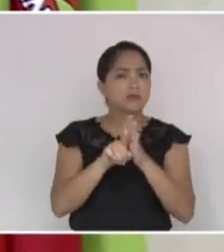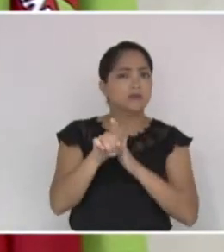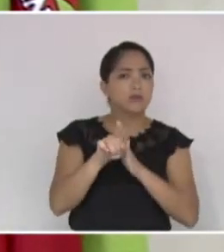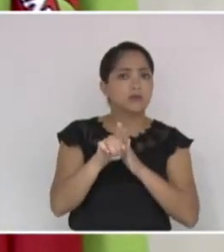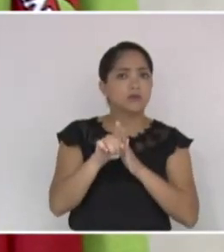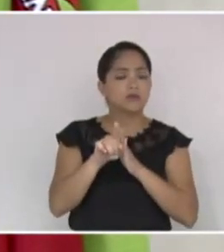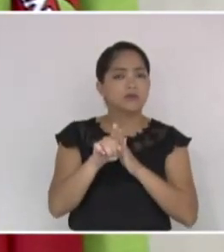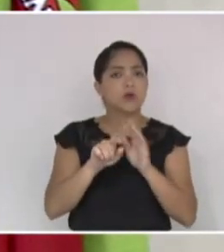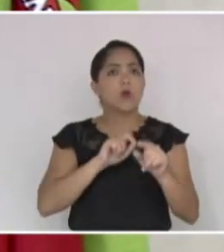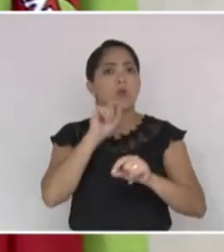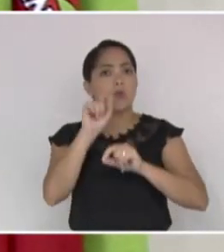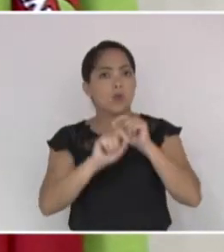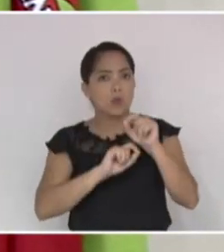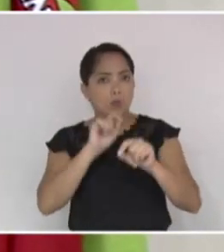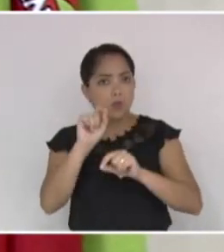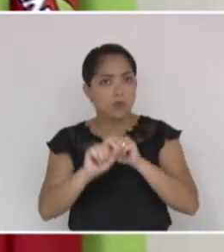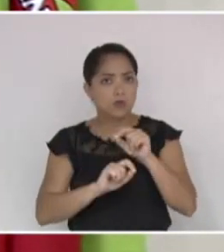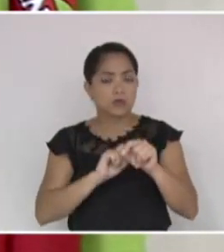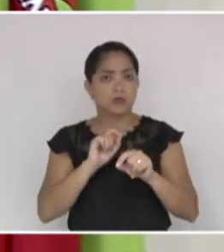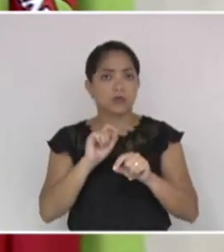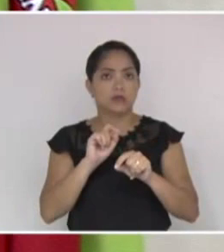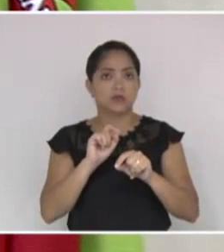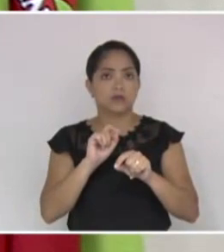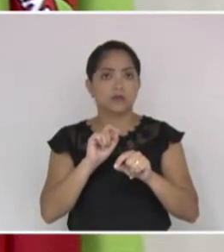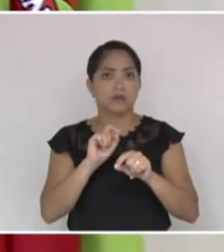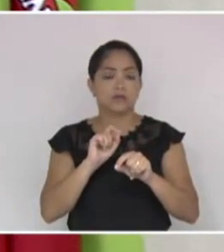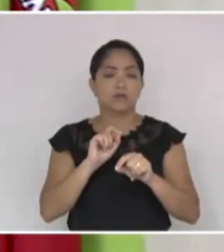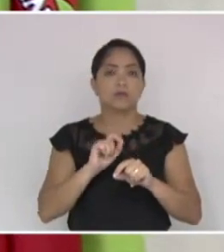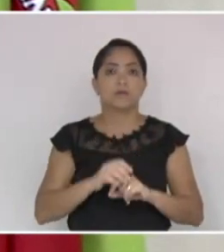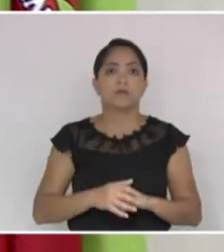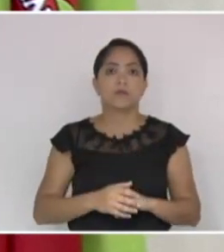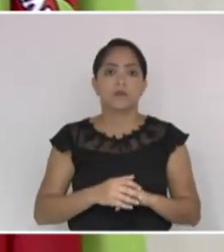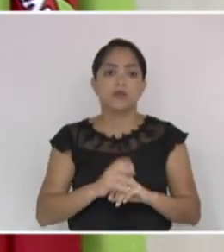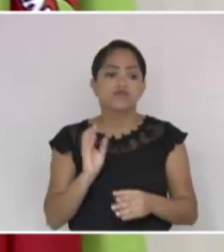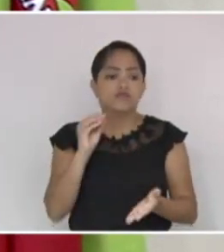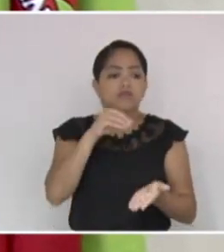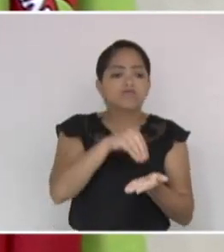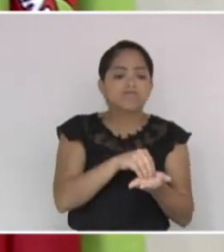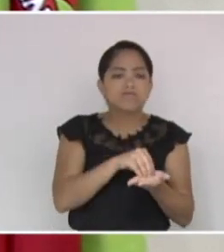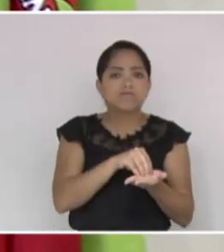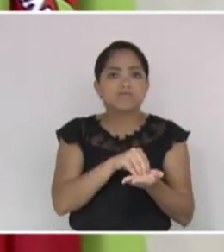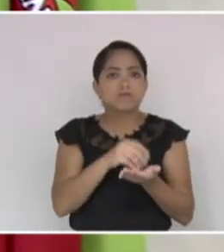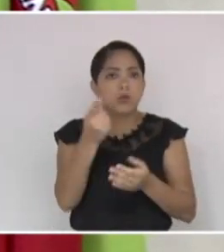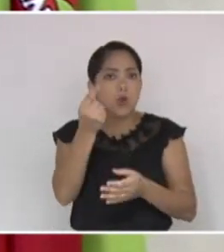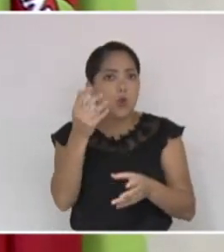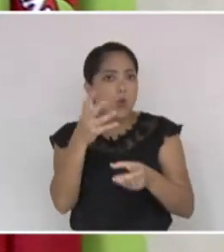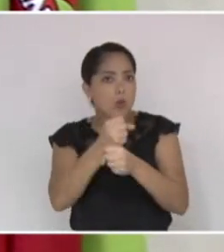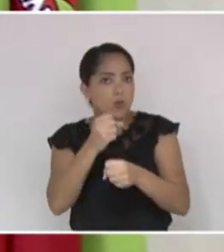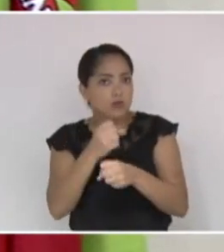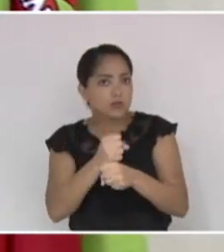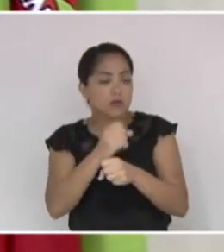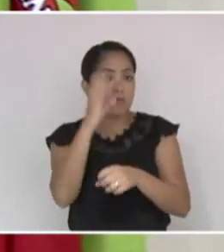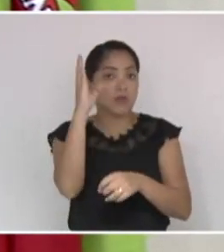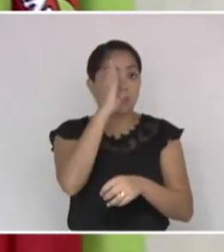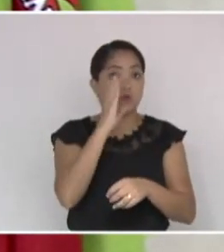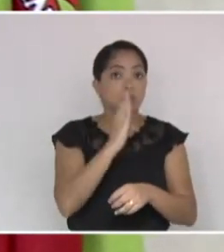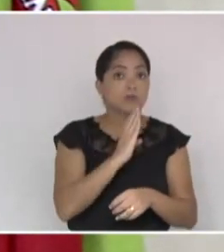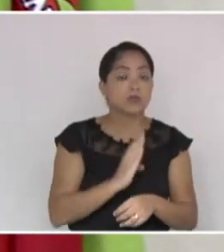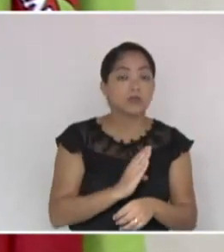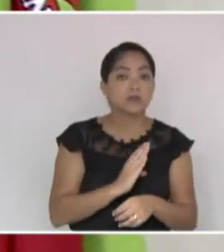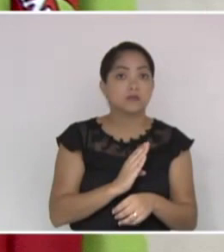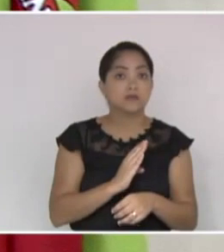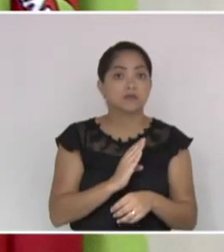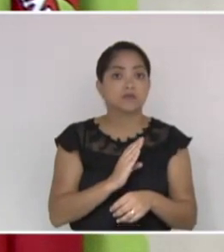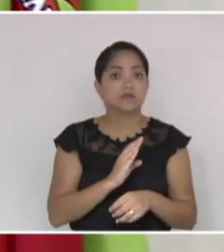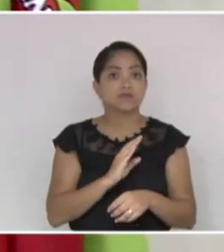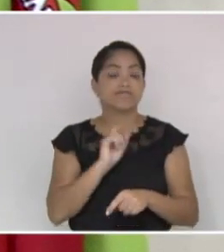que realmente cabe e o que não cabe no orçamento do nosso país? Enfim, o resumo da ópera